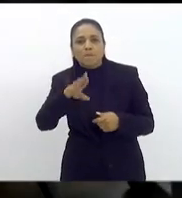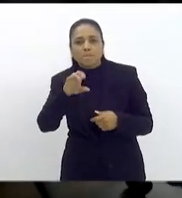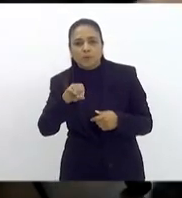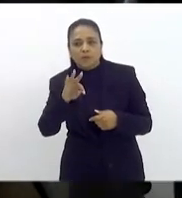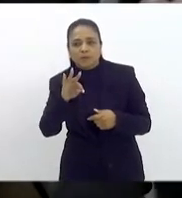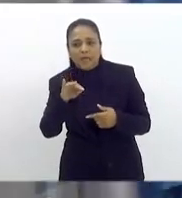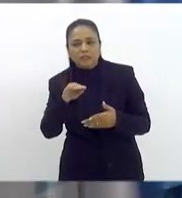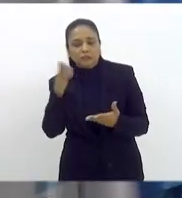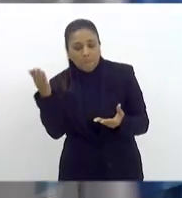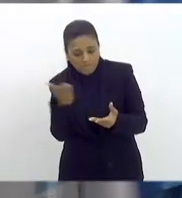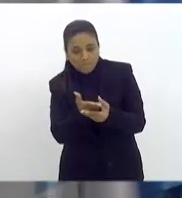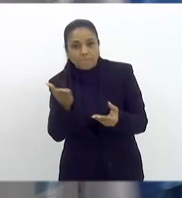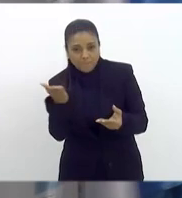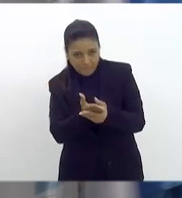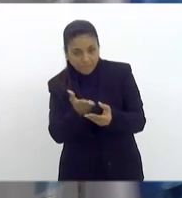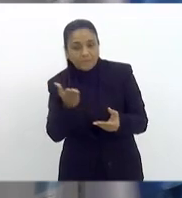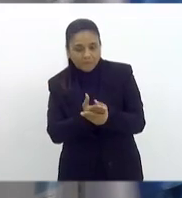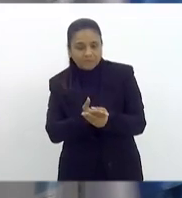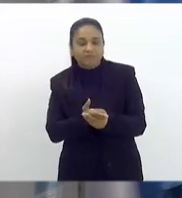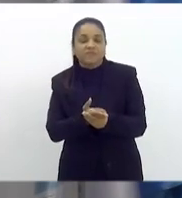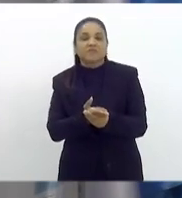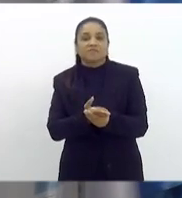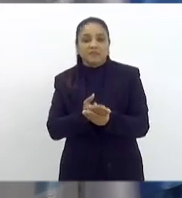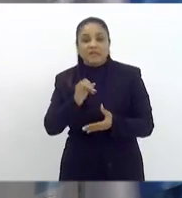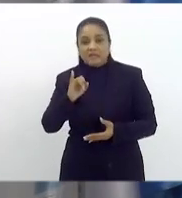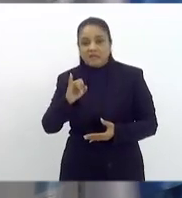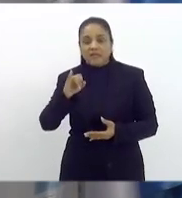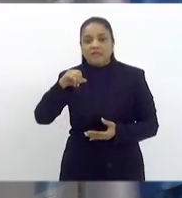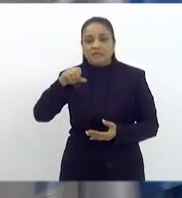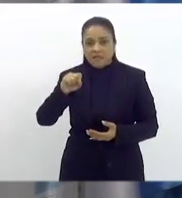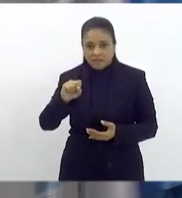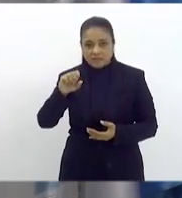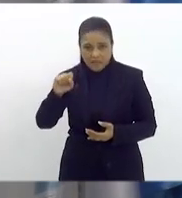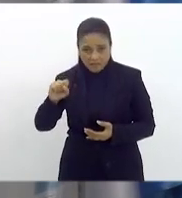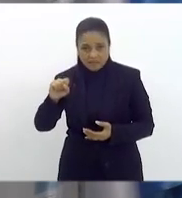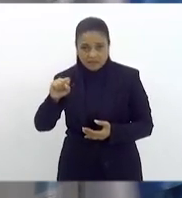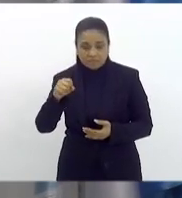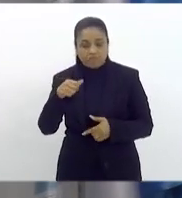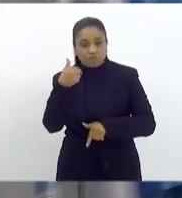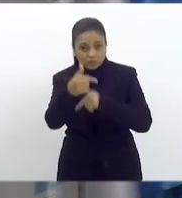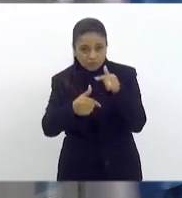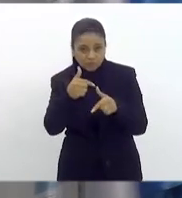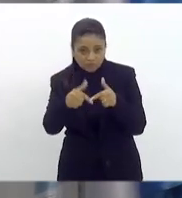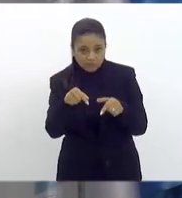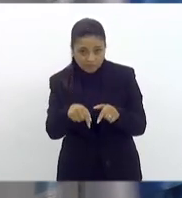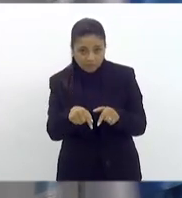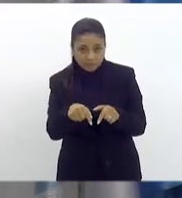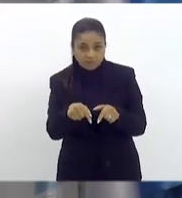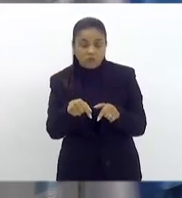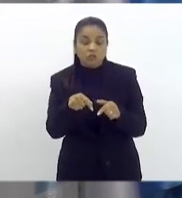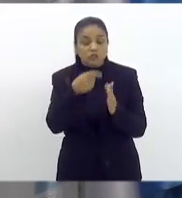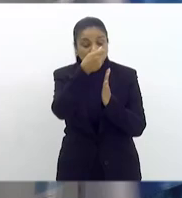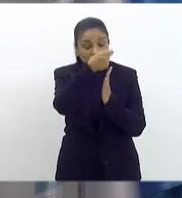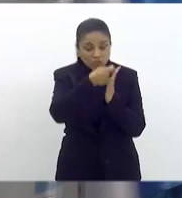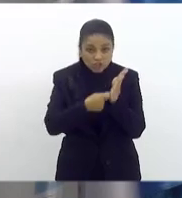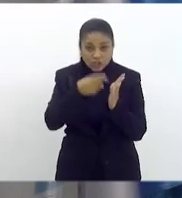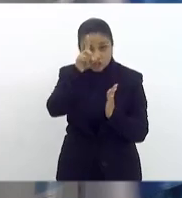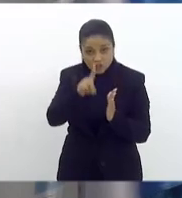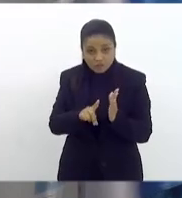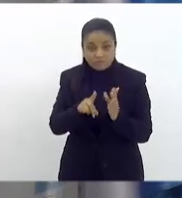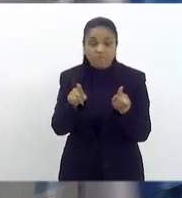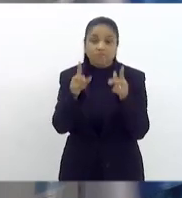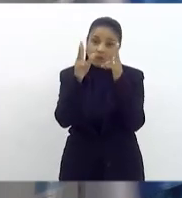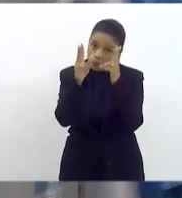recai ISS sobre serviços, correto? Em tese, os serviços de cobrança de direitos autorais, idem.